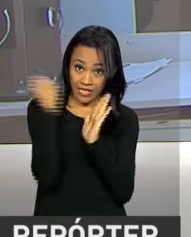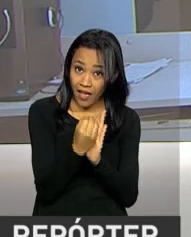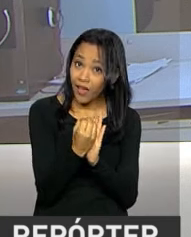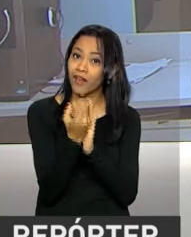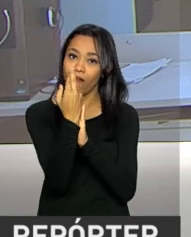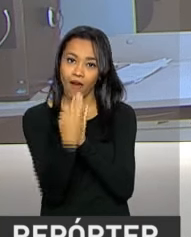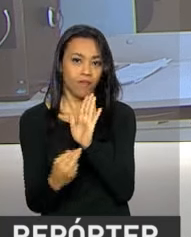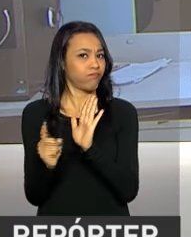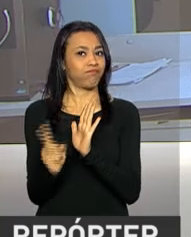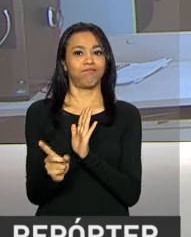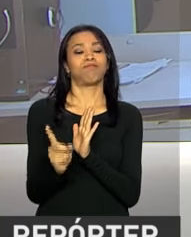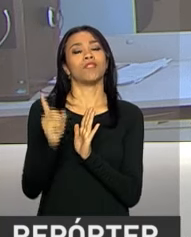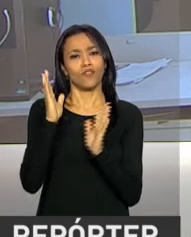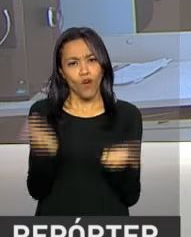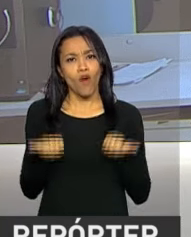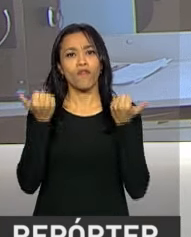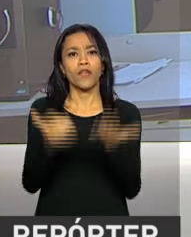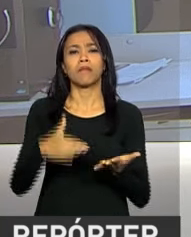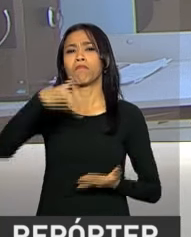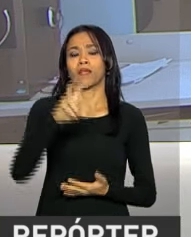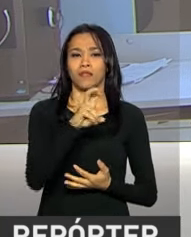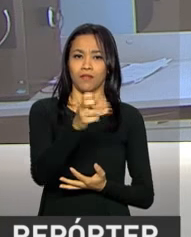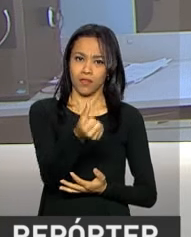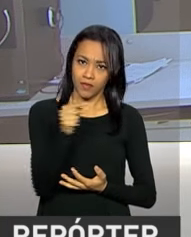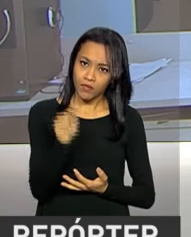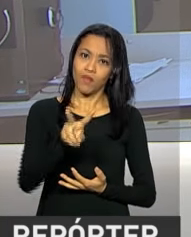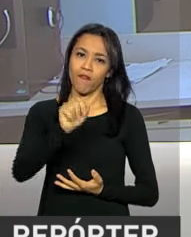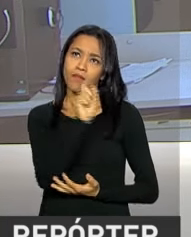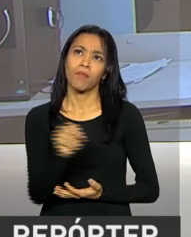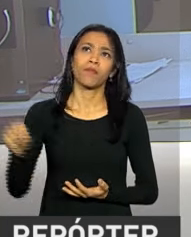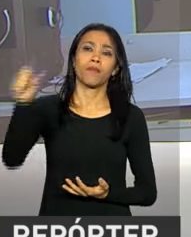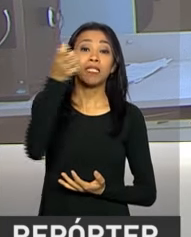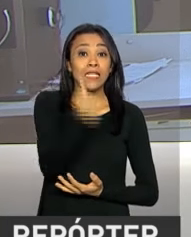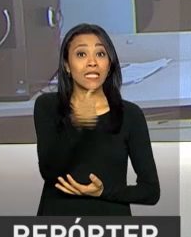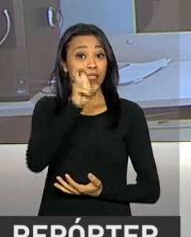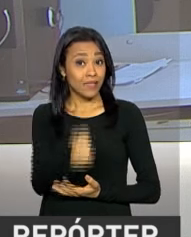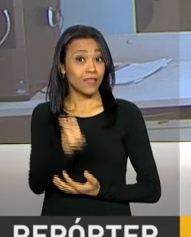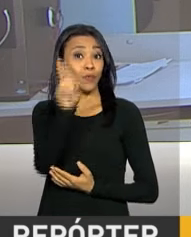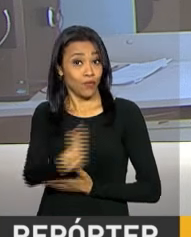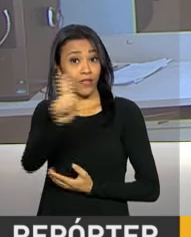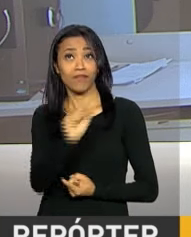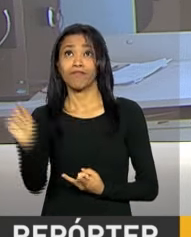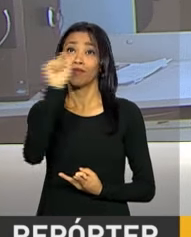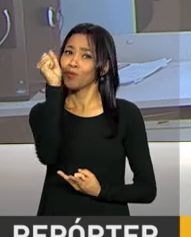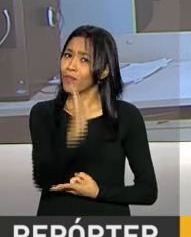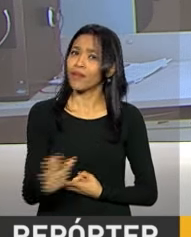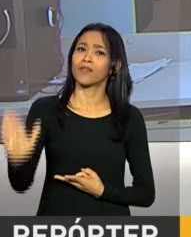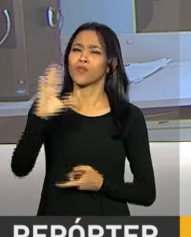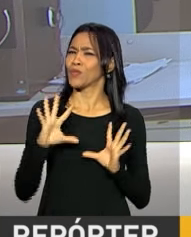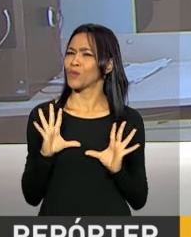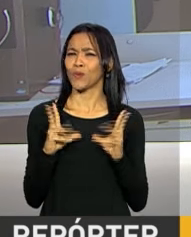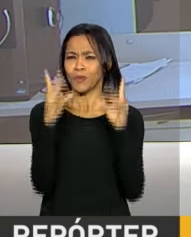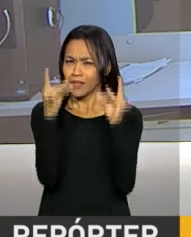esta edição foram ofertadas mais de 56.000 vagas em 65 universidades públicas de todo o país todos os